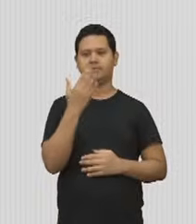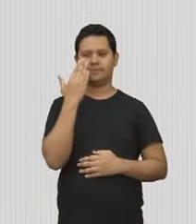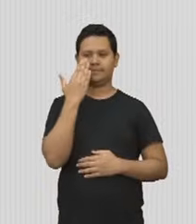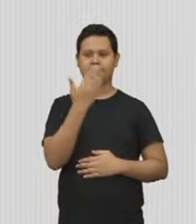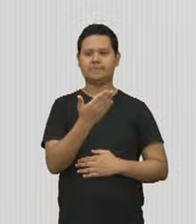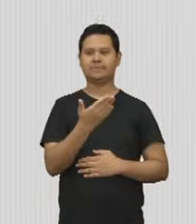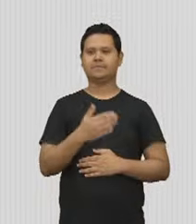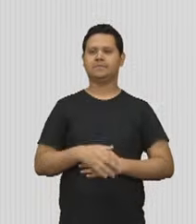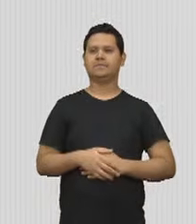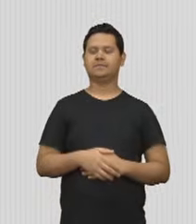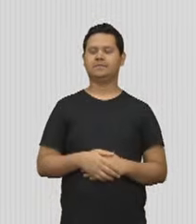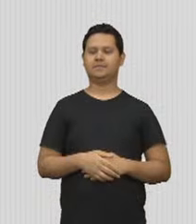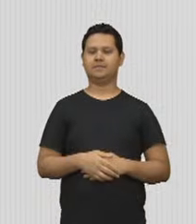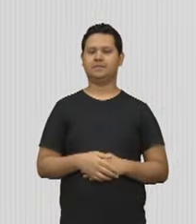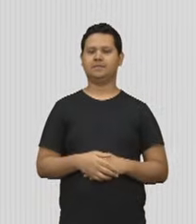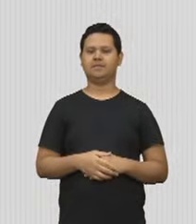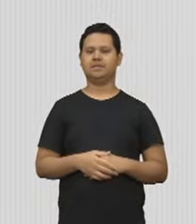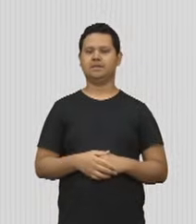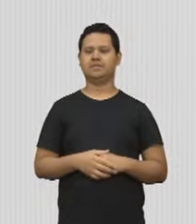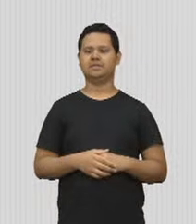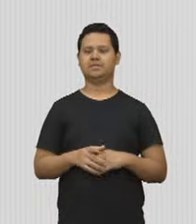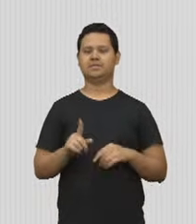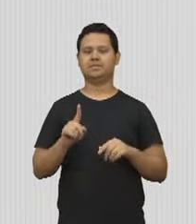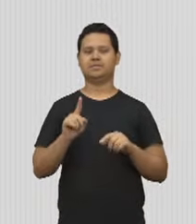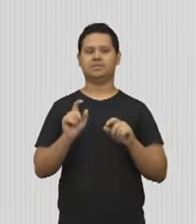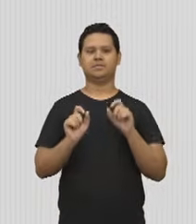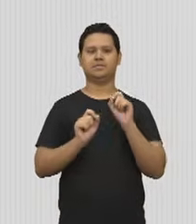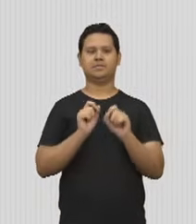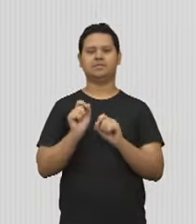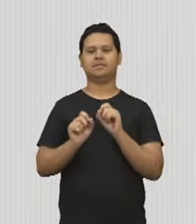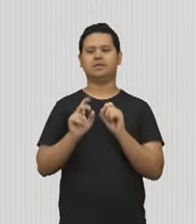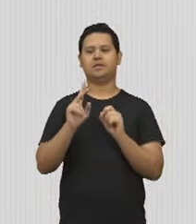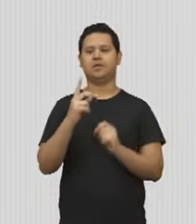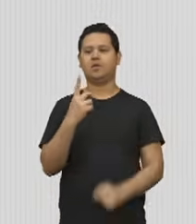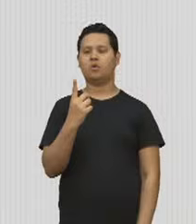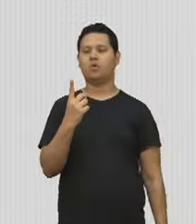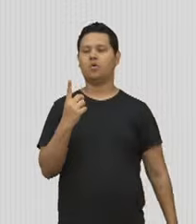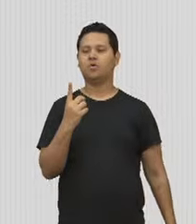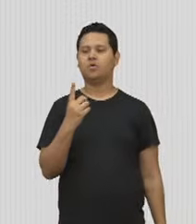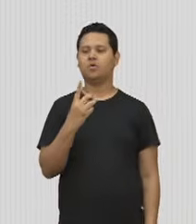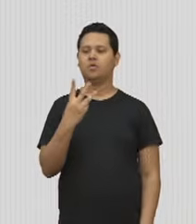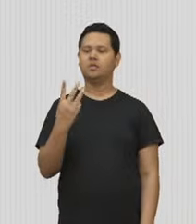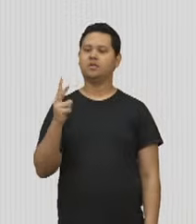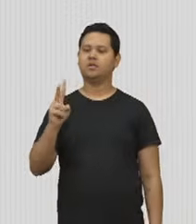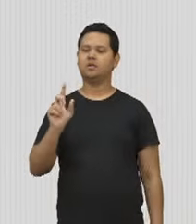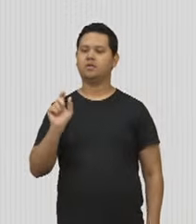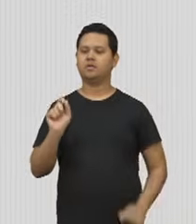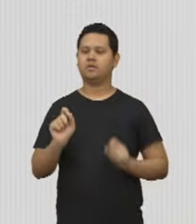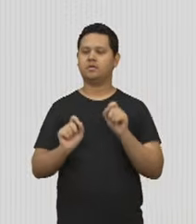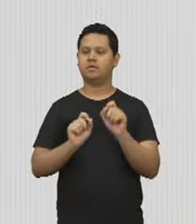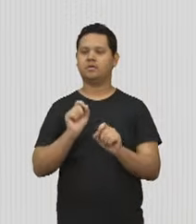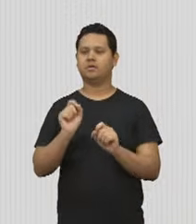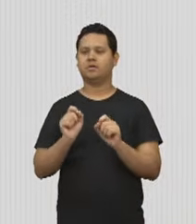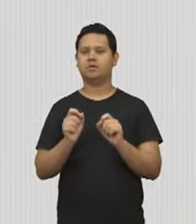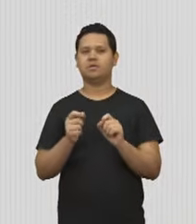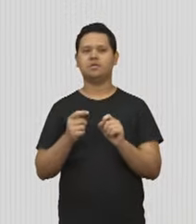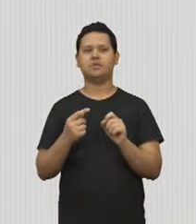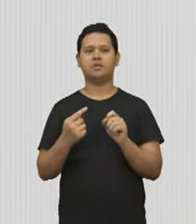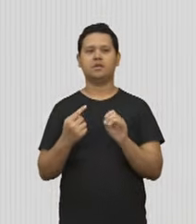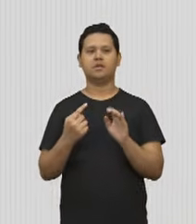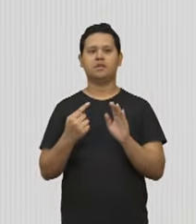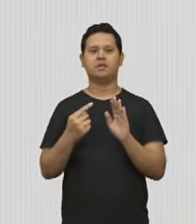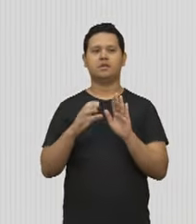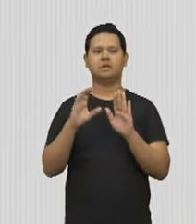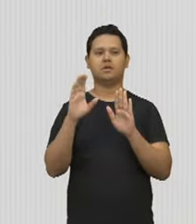reforma tributária que faz parte da emenda constitucional 132 de 2023, que vai extinguir o ISS